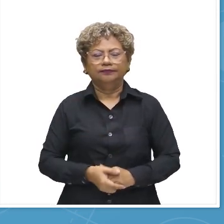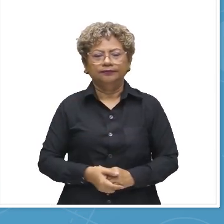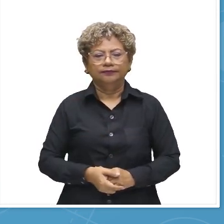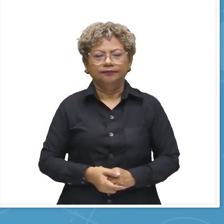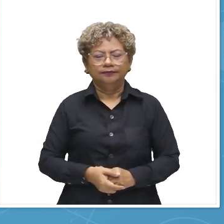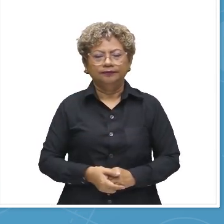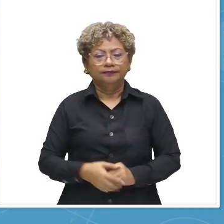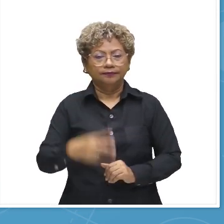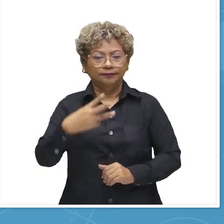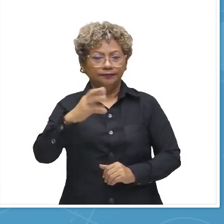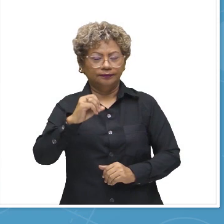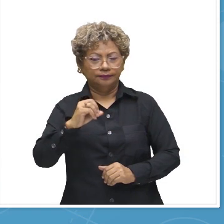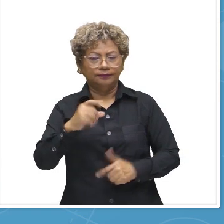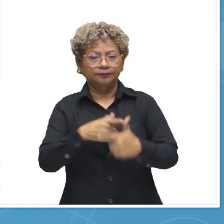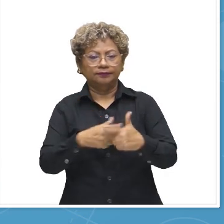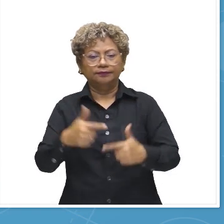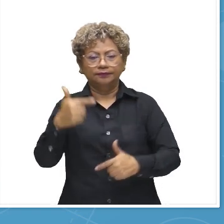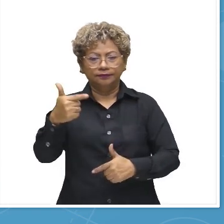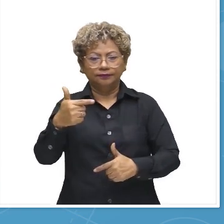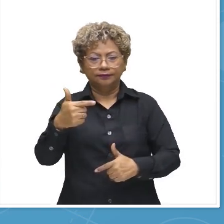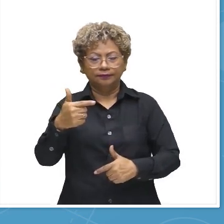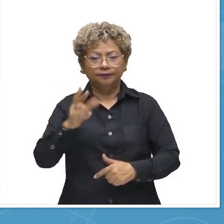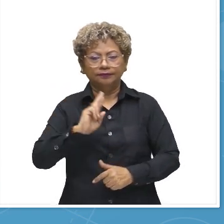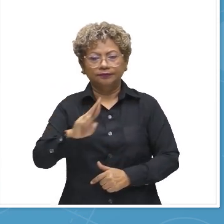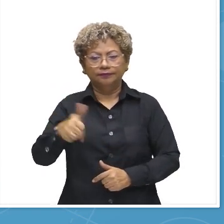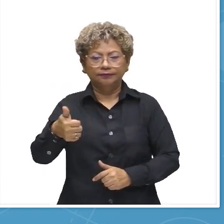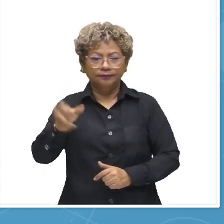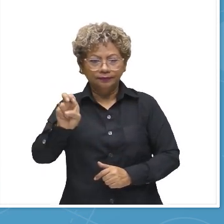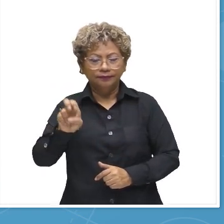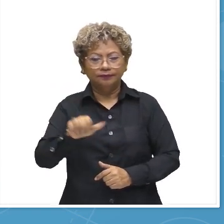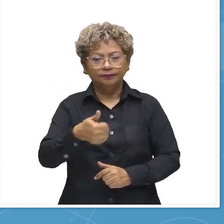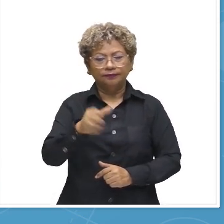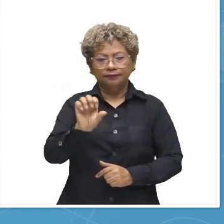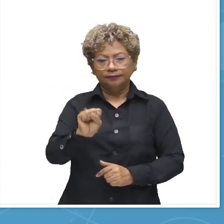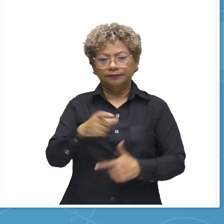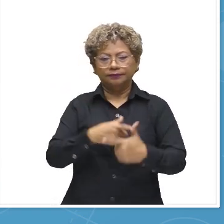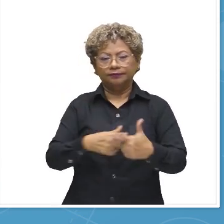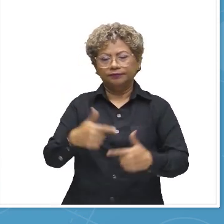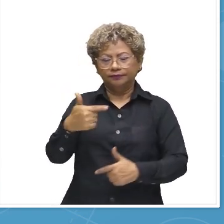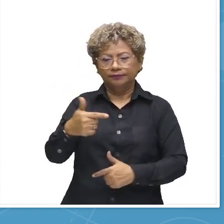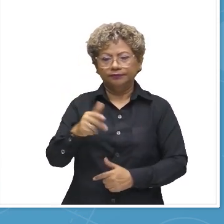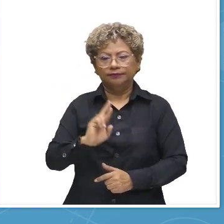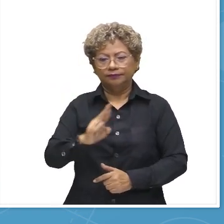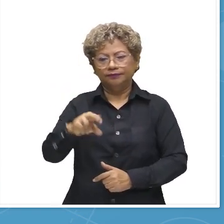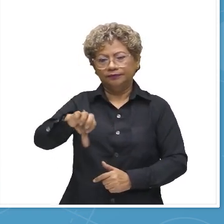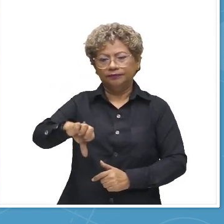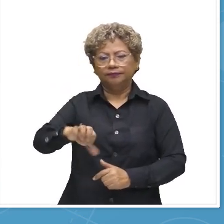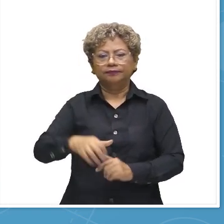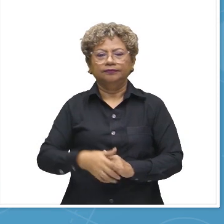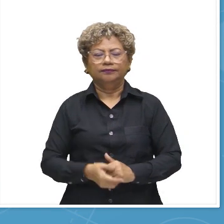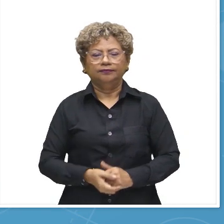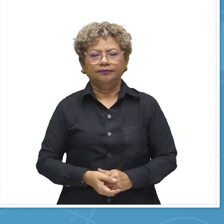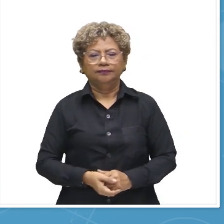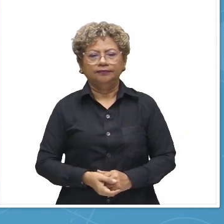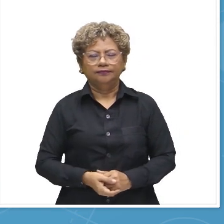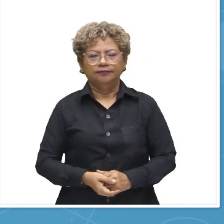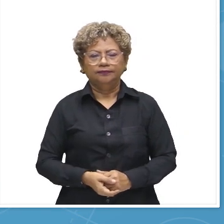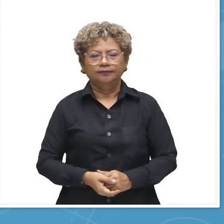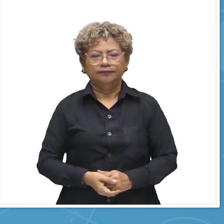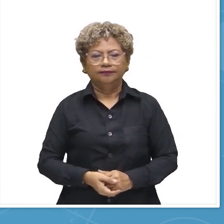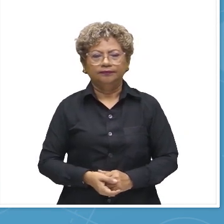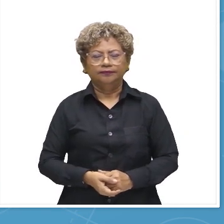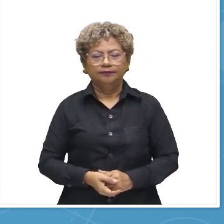Então 30 dividido por 2 dá 15 e 18 dividido por 2, né, é igual a 9. 15 sobre 9.